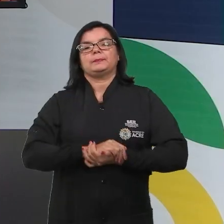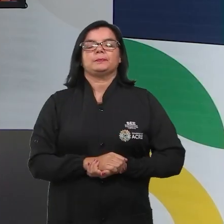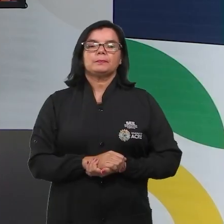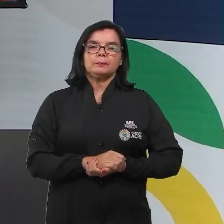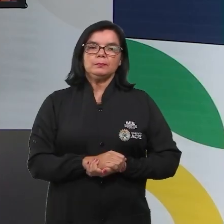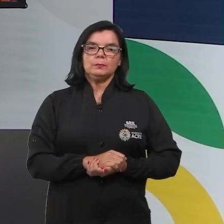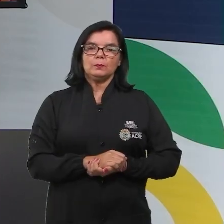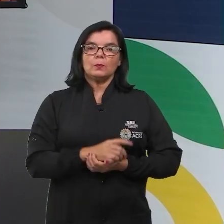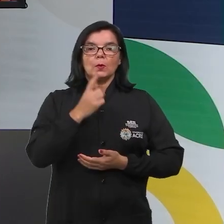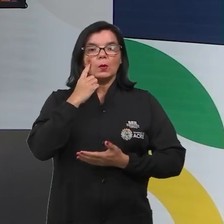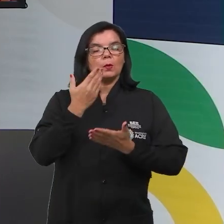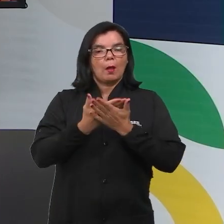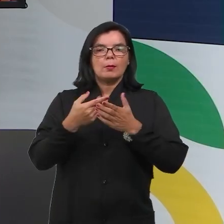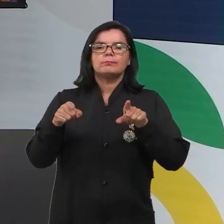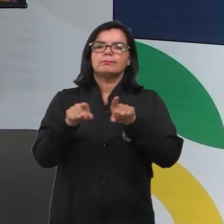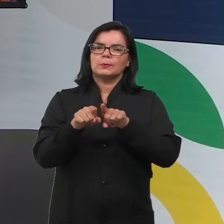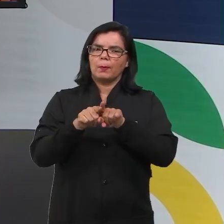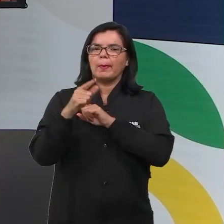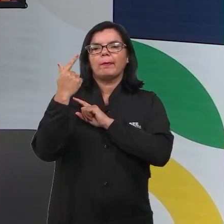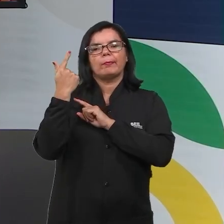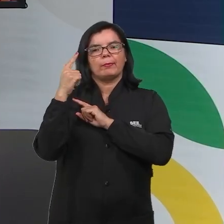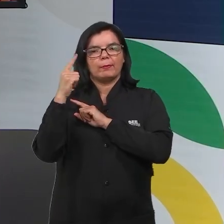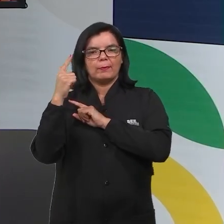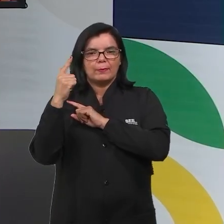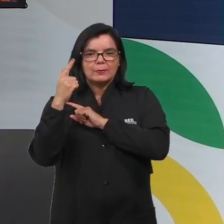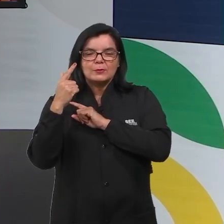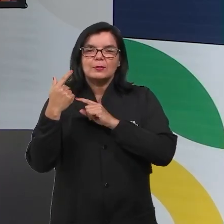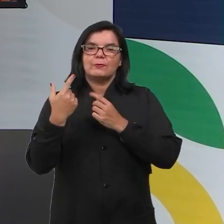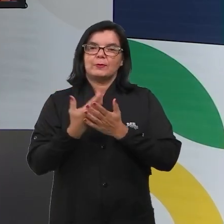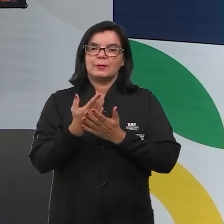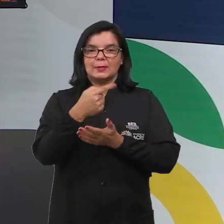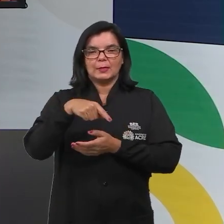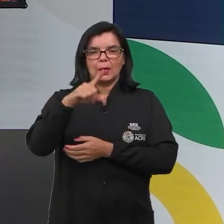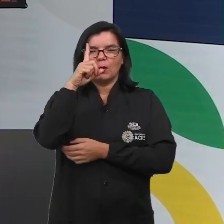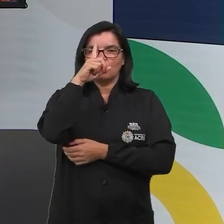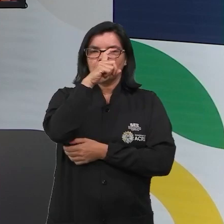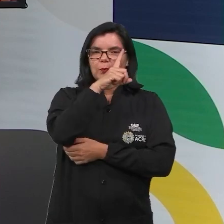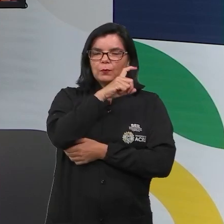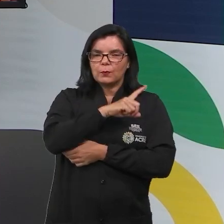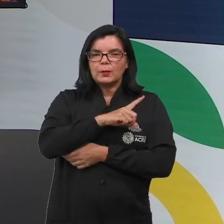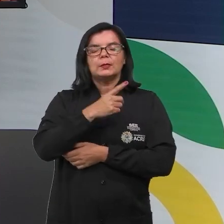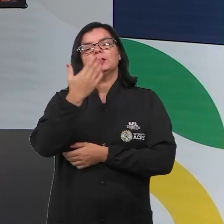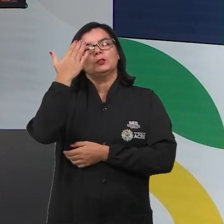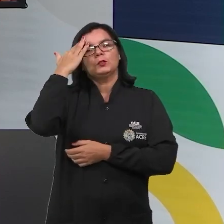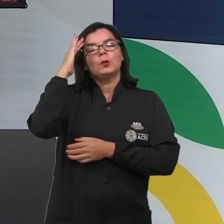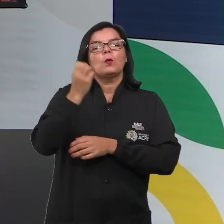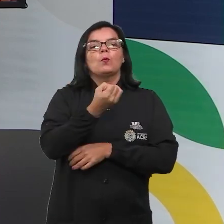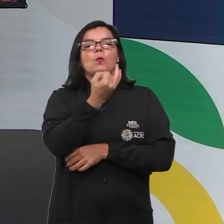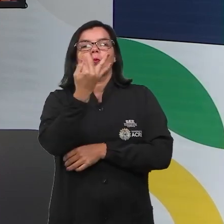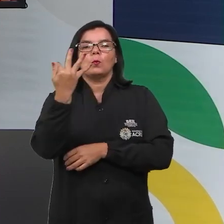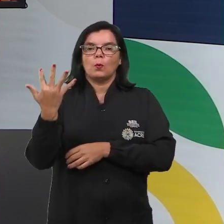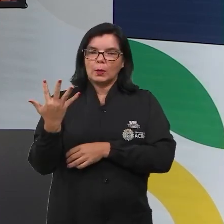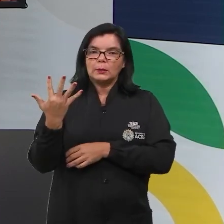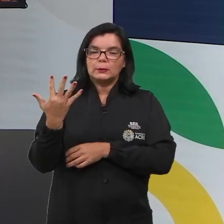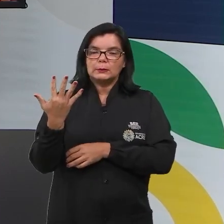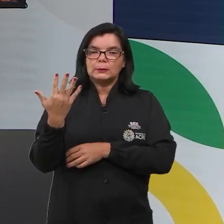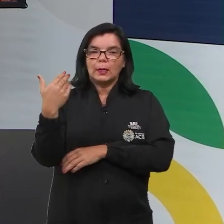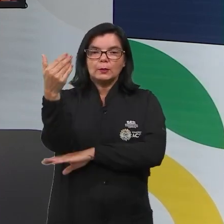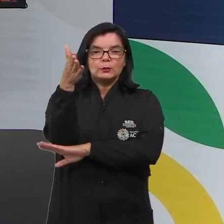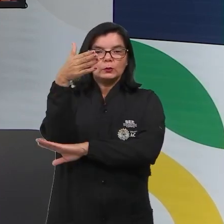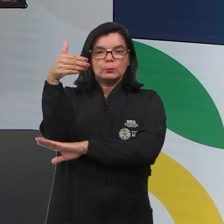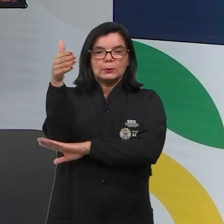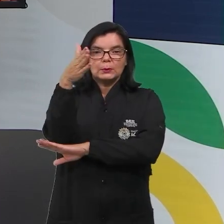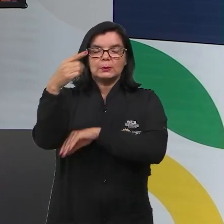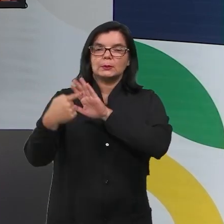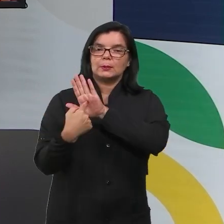Então, galera, um pouco da aula também de geografia, né? Para quem tem dificuldade de relacionar, de entender quais são as bandeiras que representam